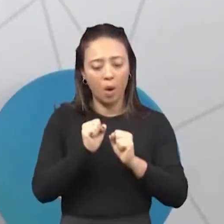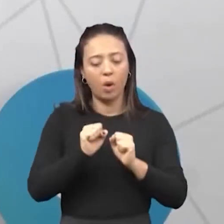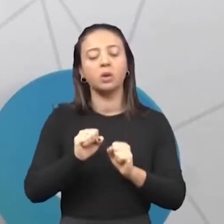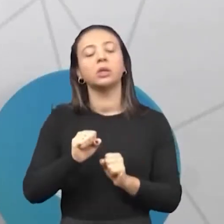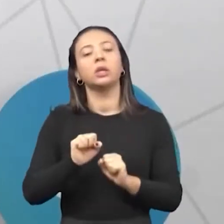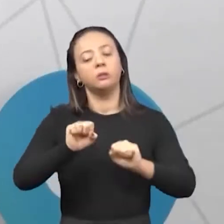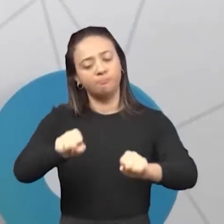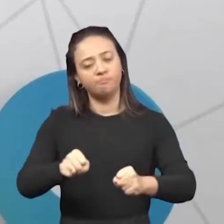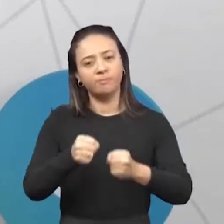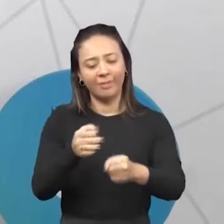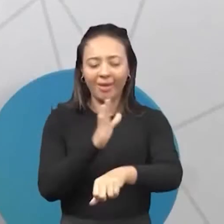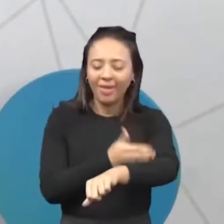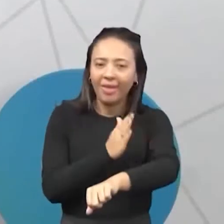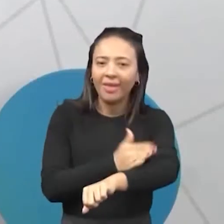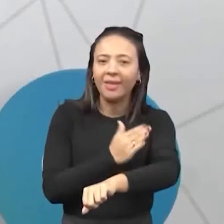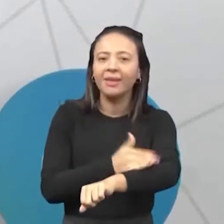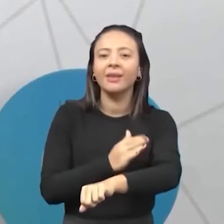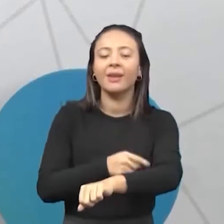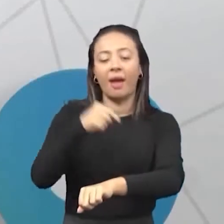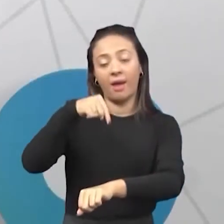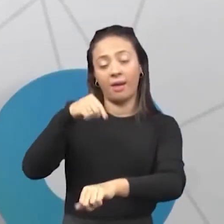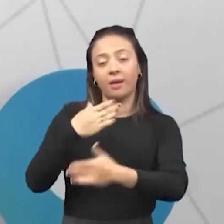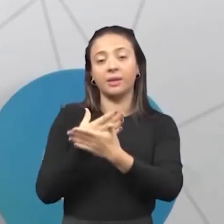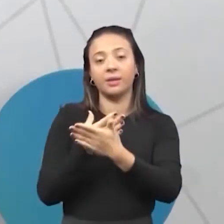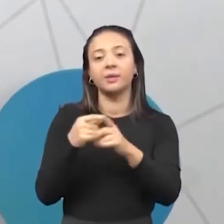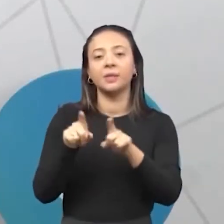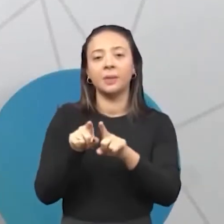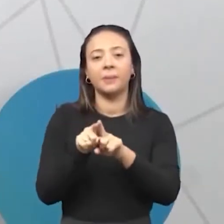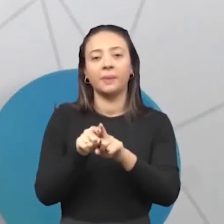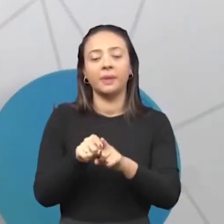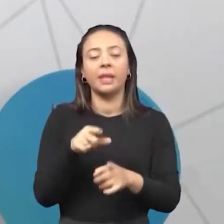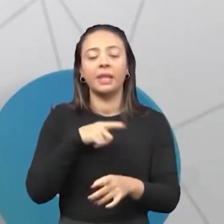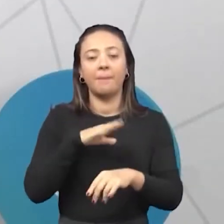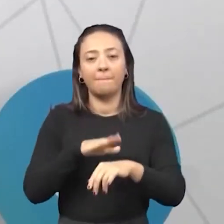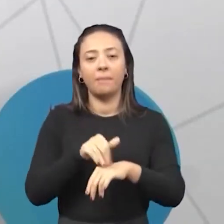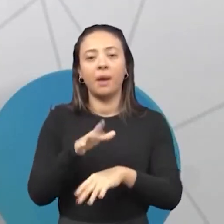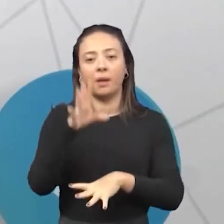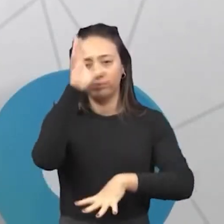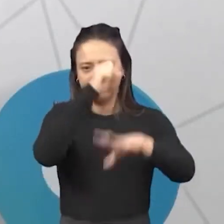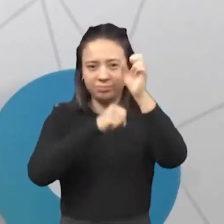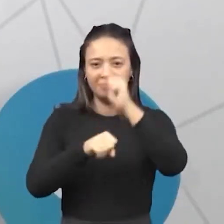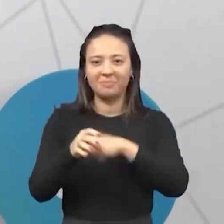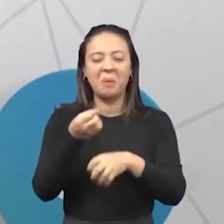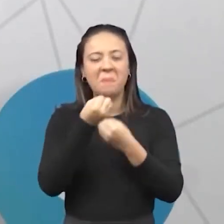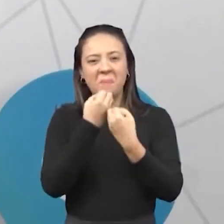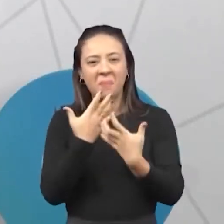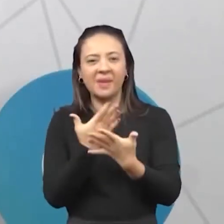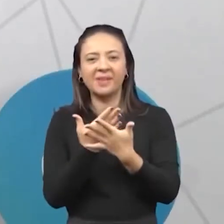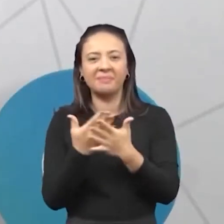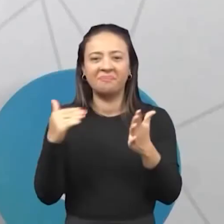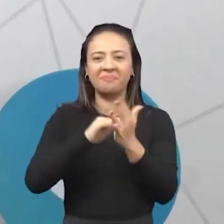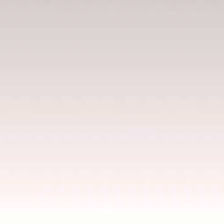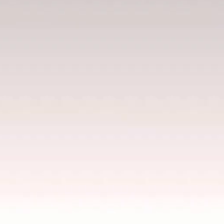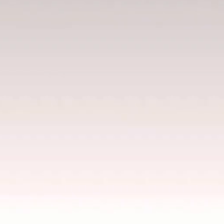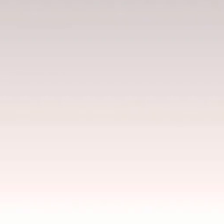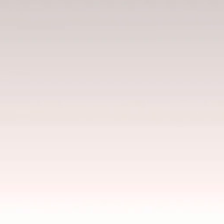aqui e ter um conhecimento maior. Tenham bons estudos e até a próxima aula.